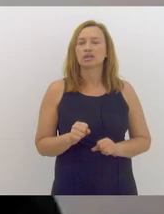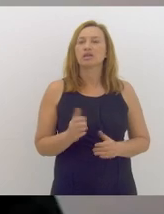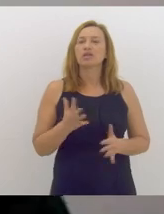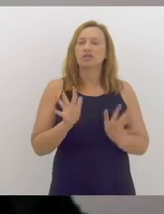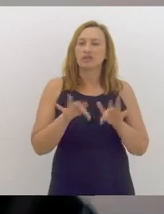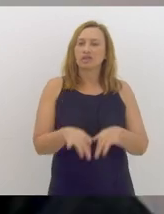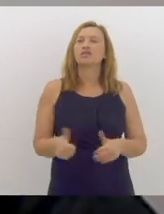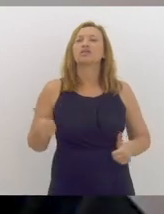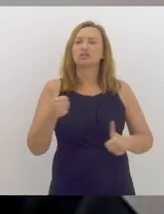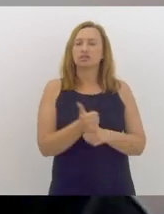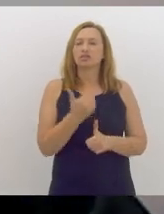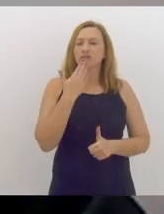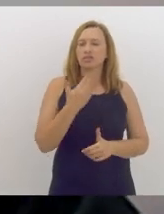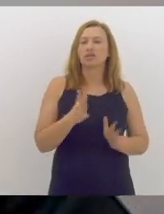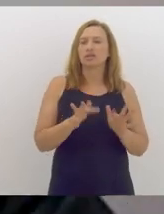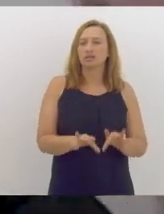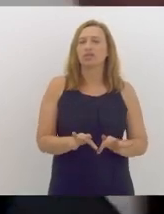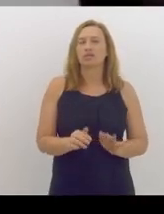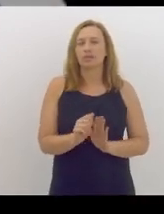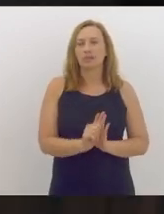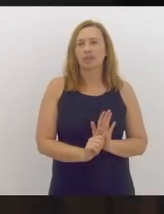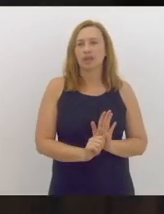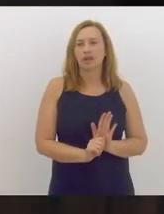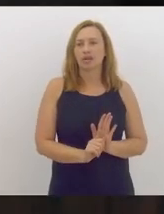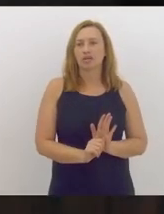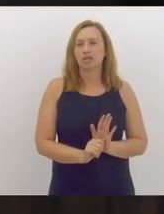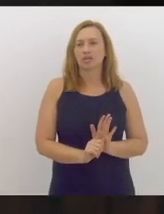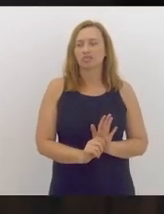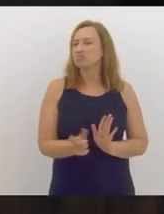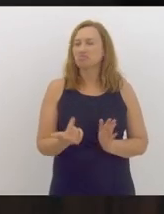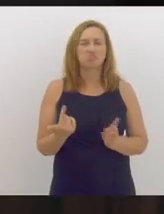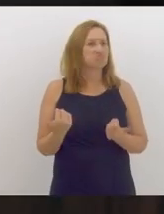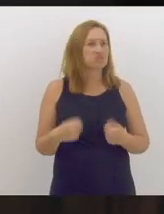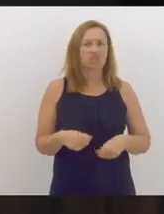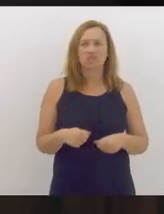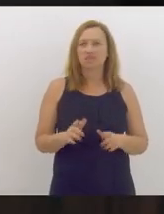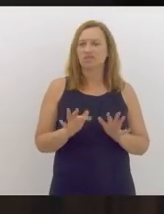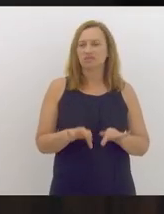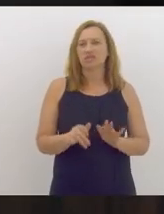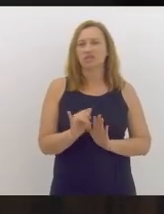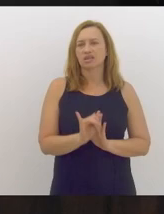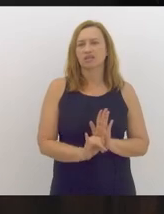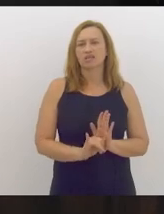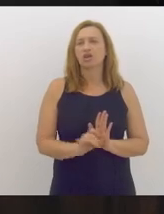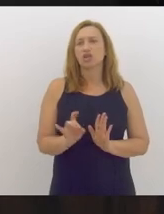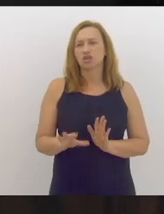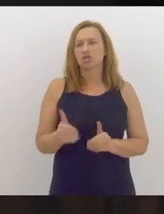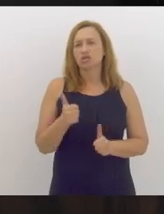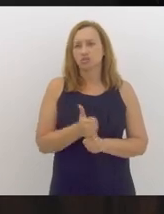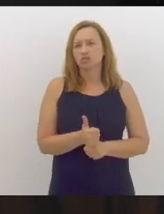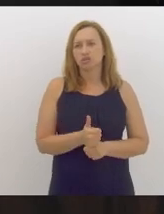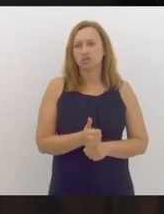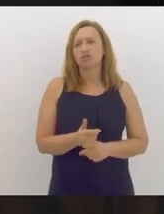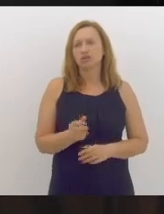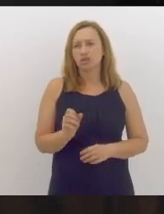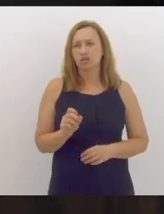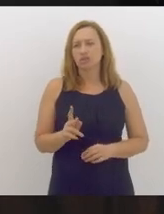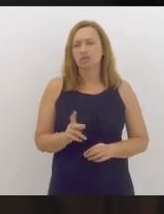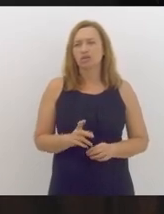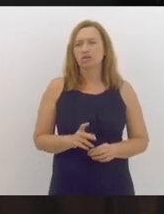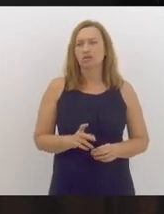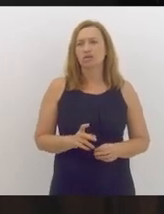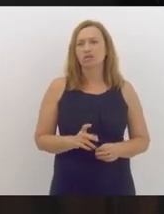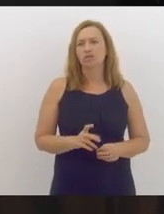para o substitutivo, pedindo forma final de redação. Não, aí não precisa da forma final, porque é primeiro, primeira. Tá? Mas substitutivo, então, tá. Que a gente mata